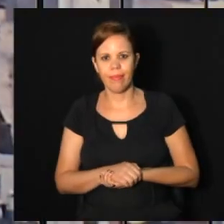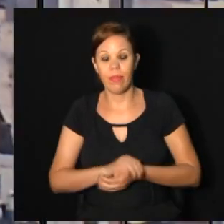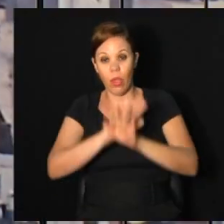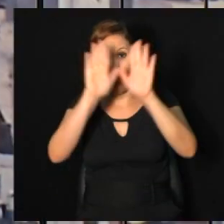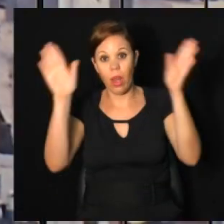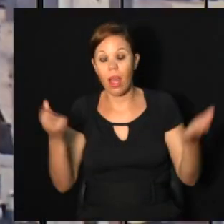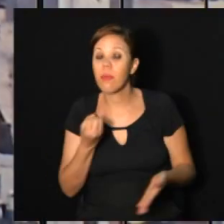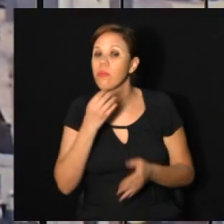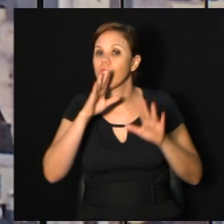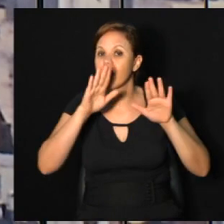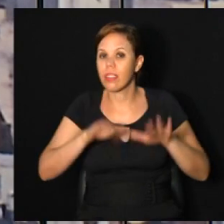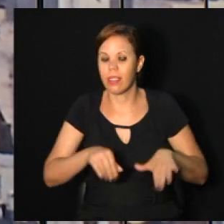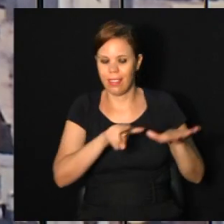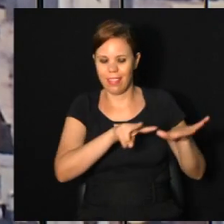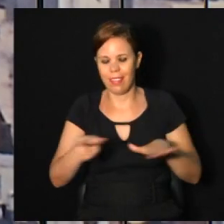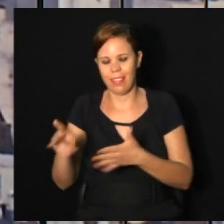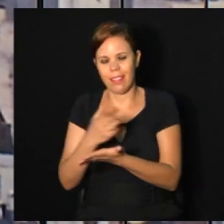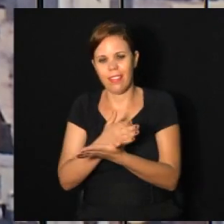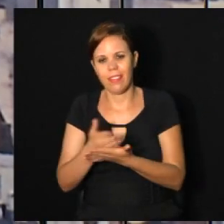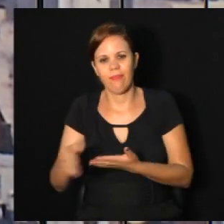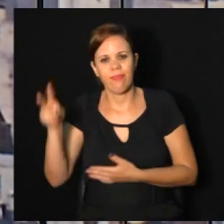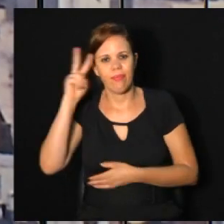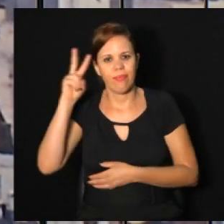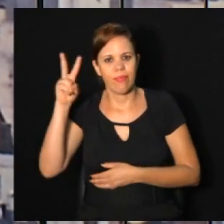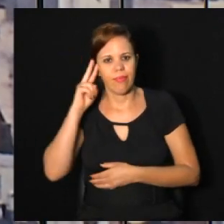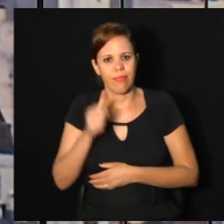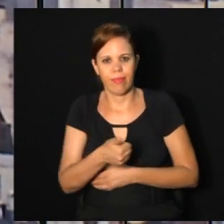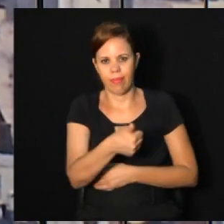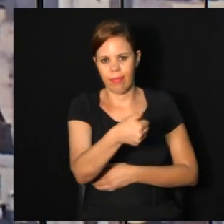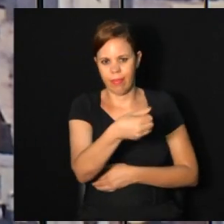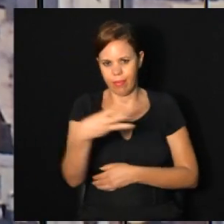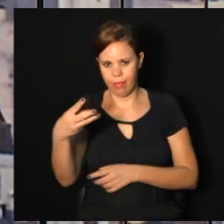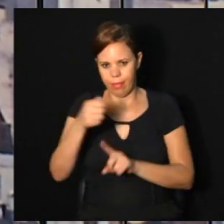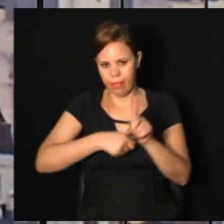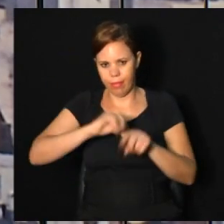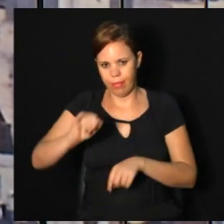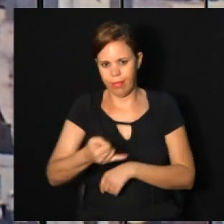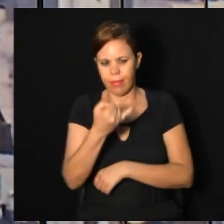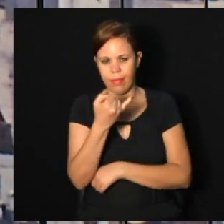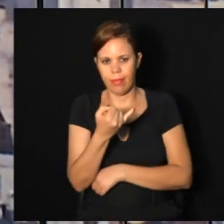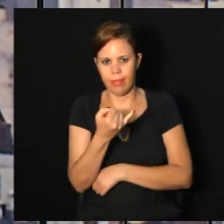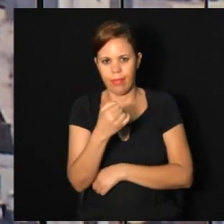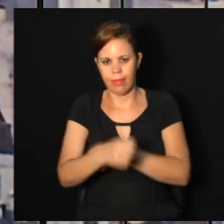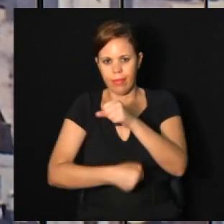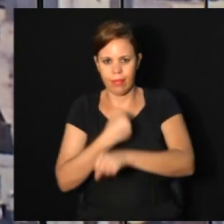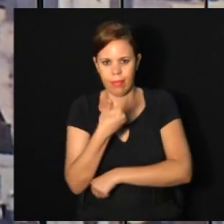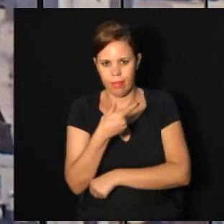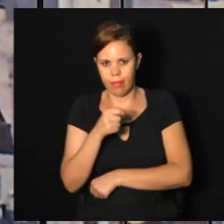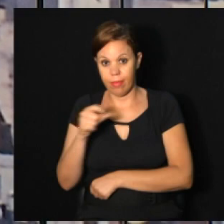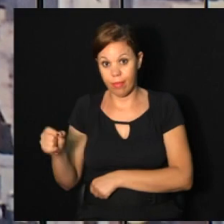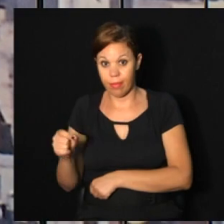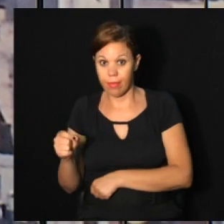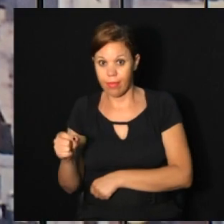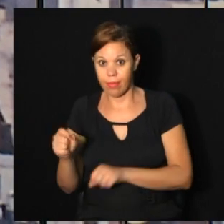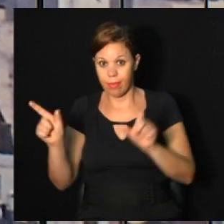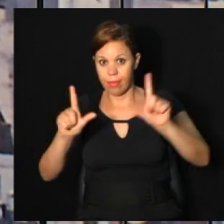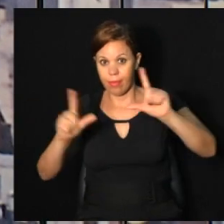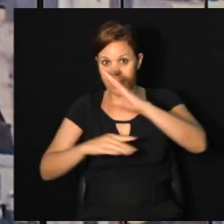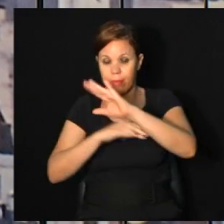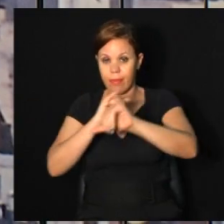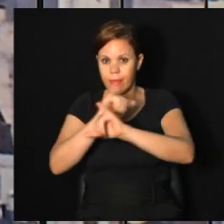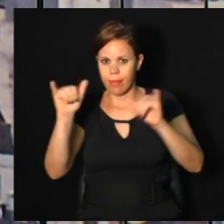Olá, boa tarde. Semana começando, segunda-feira, dia 13 de janeiro de 2020. Está no ar o Jornal